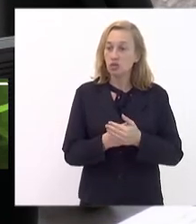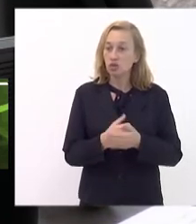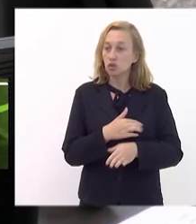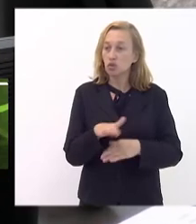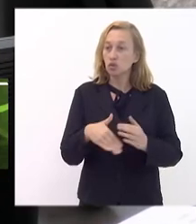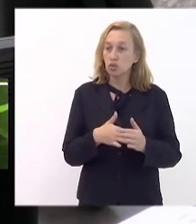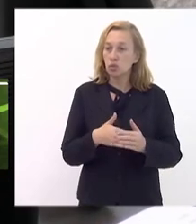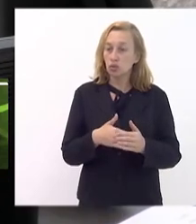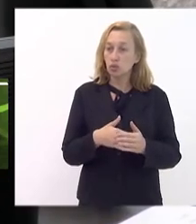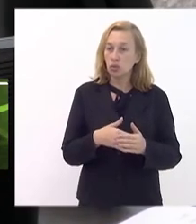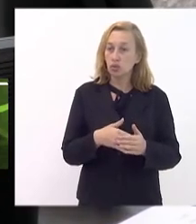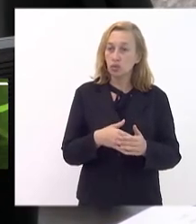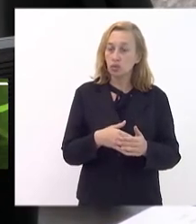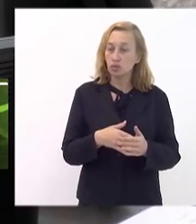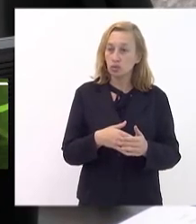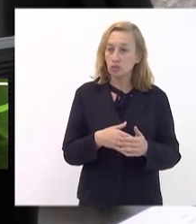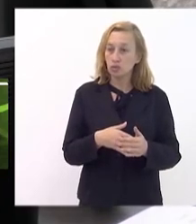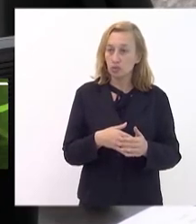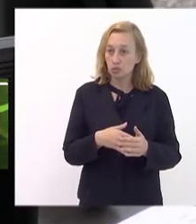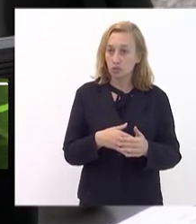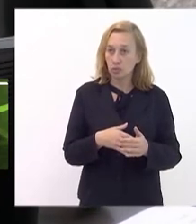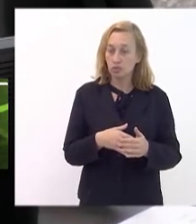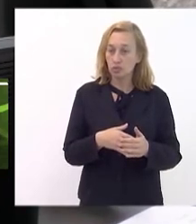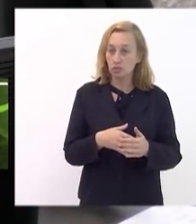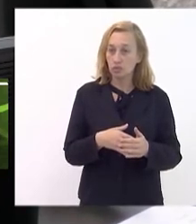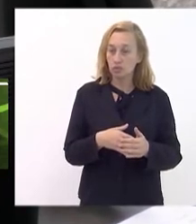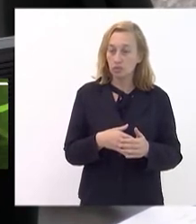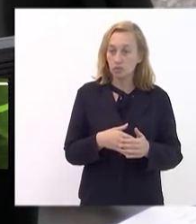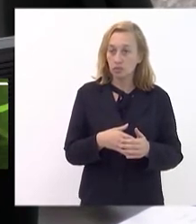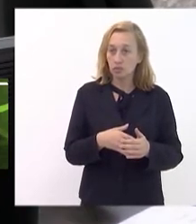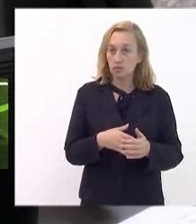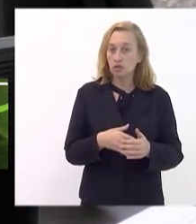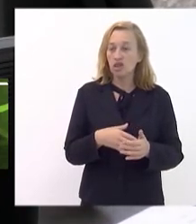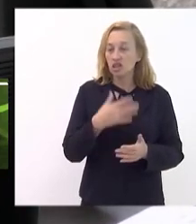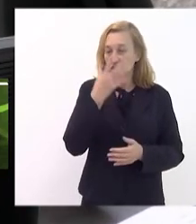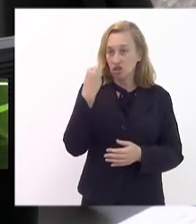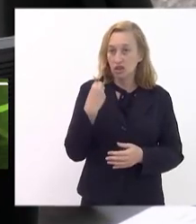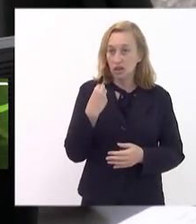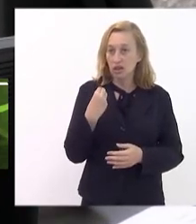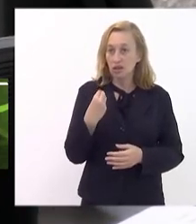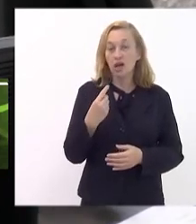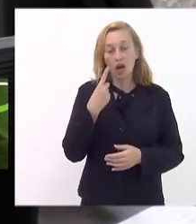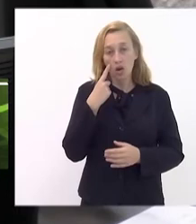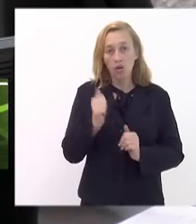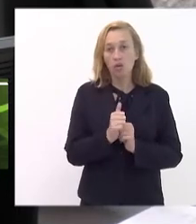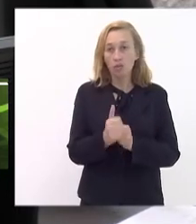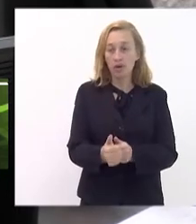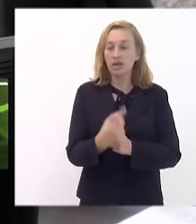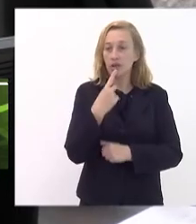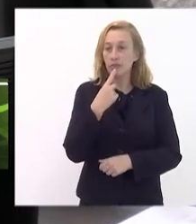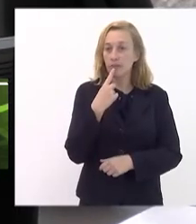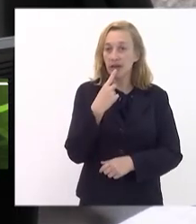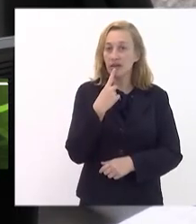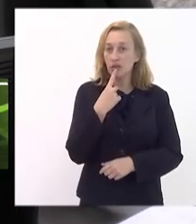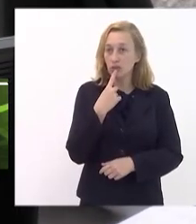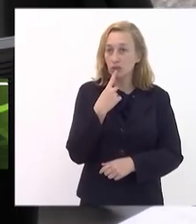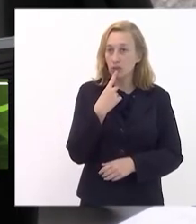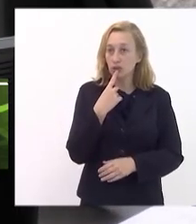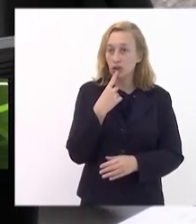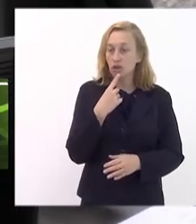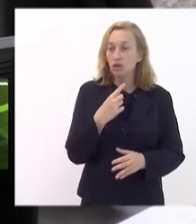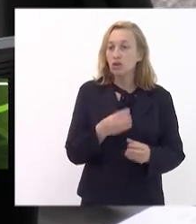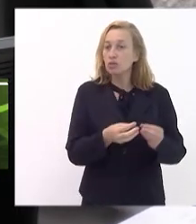eu acompanhei de perto, fui em todos os locais da tragédia de 2011 presidindo essa CPI. Estou